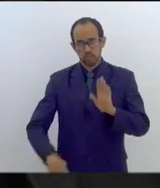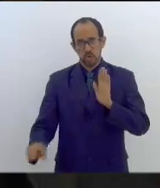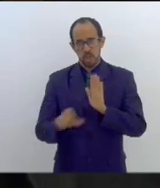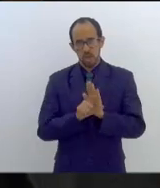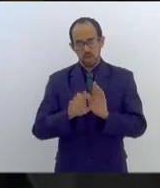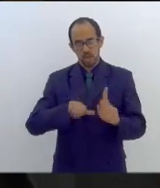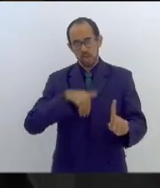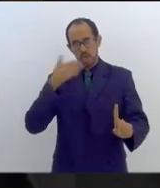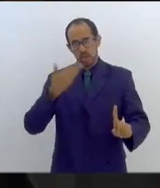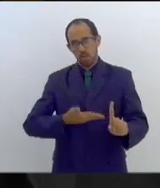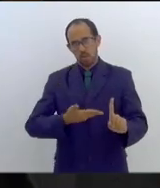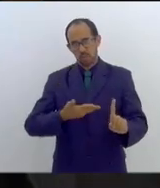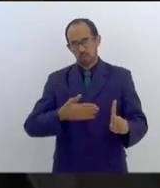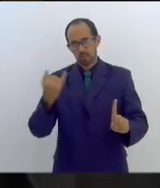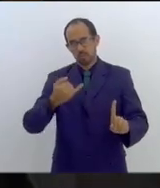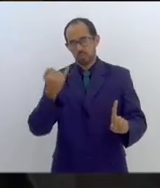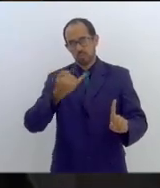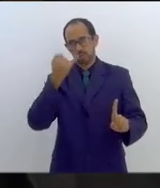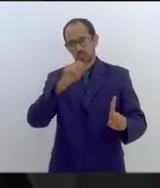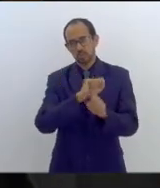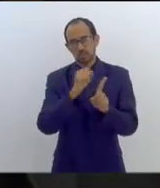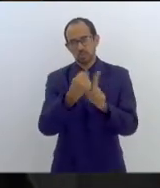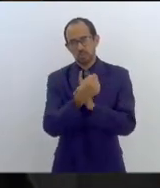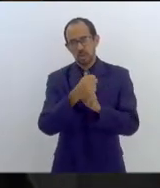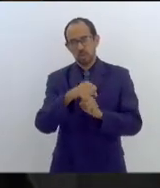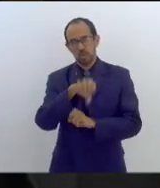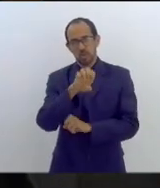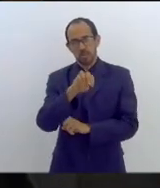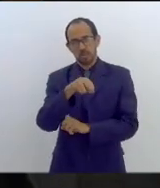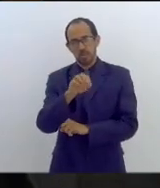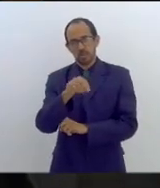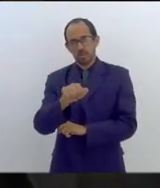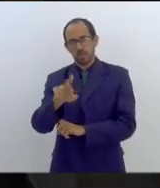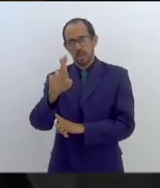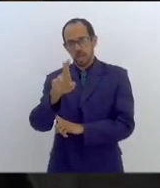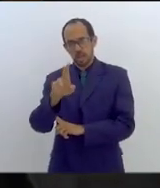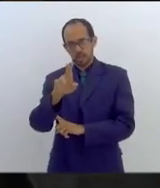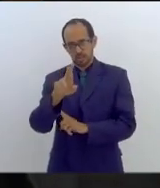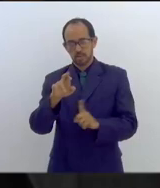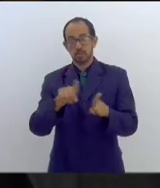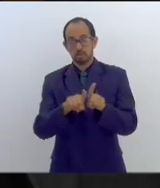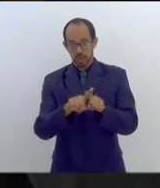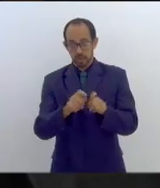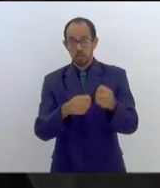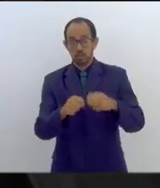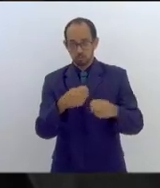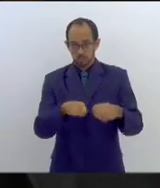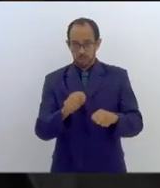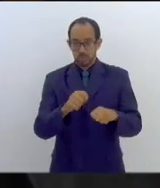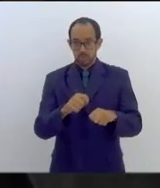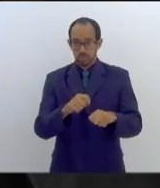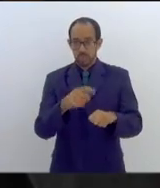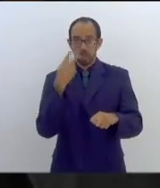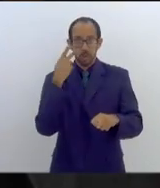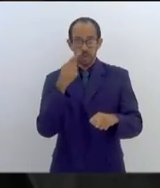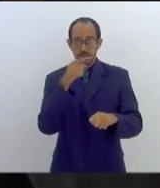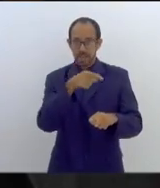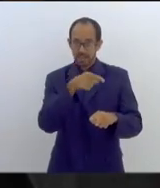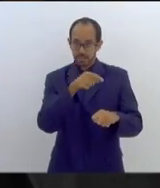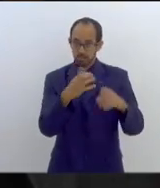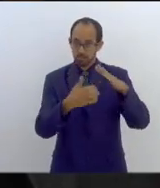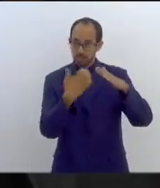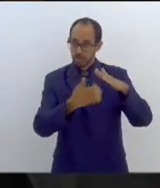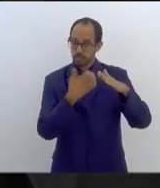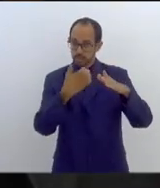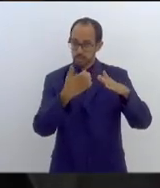importância social e econômica da Emater, seja trazido à pauta para que essa empresa, que tem essa tarefa de fortalecer a